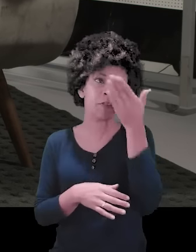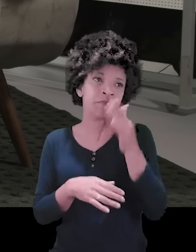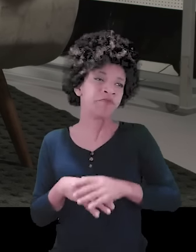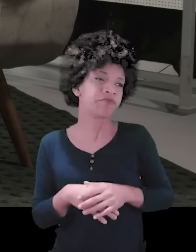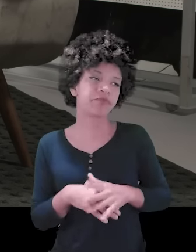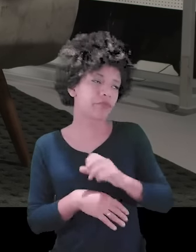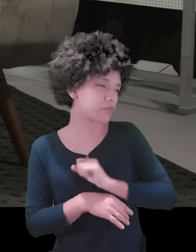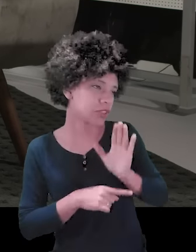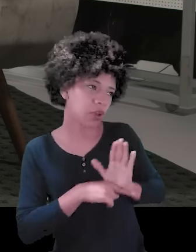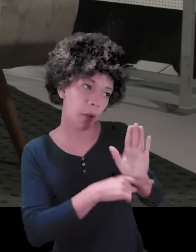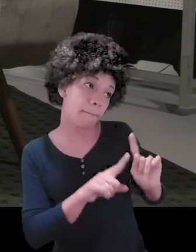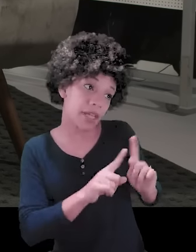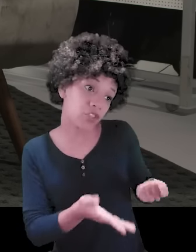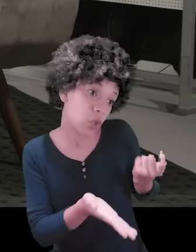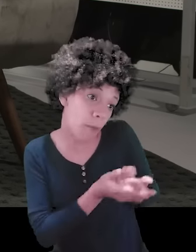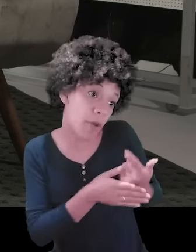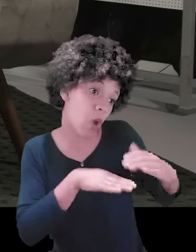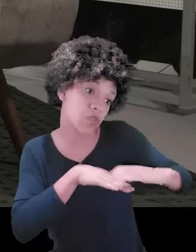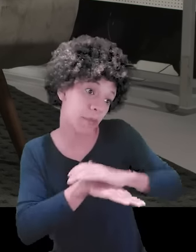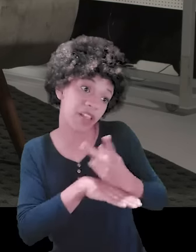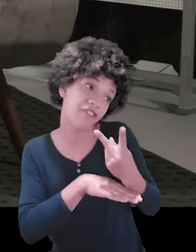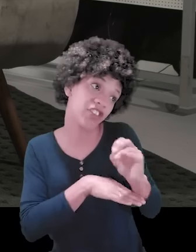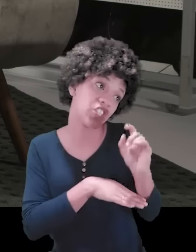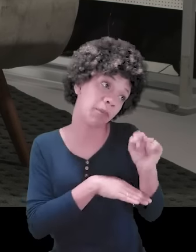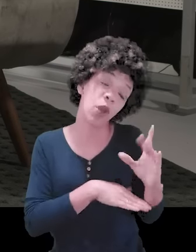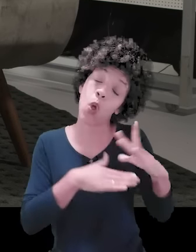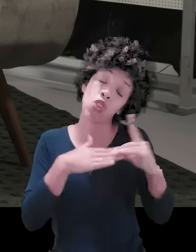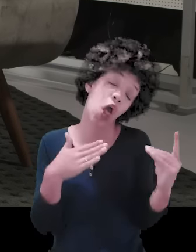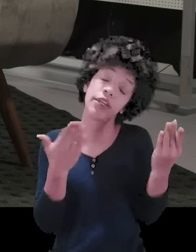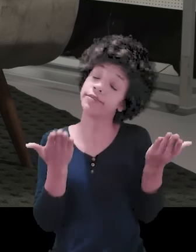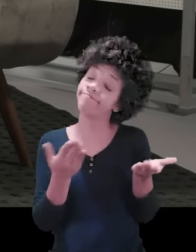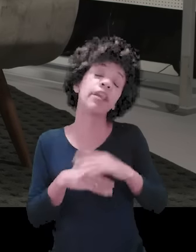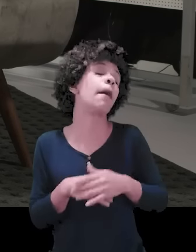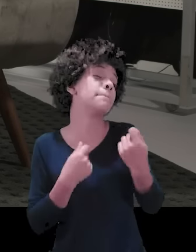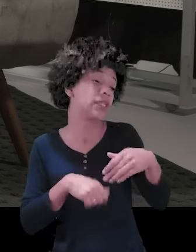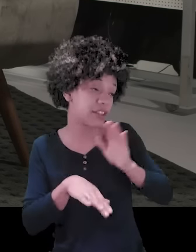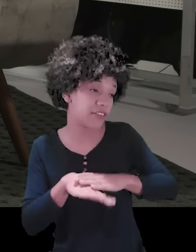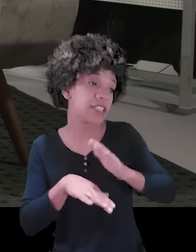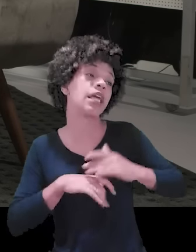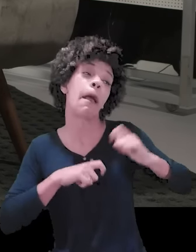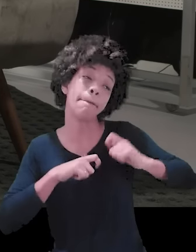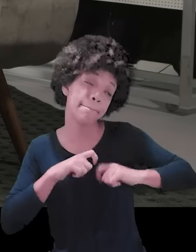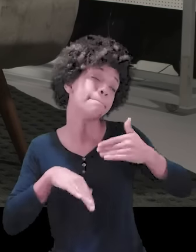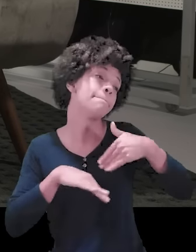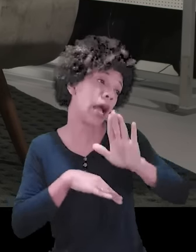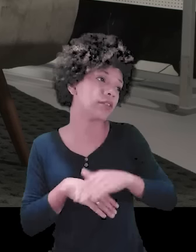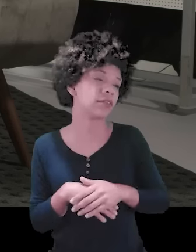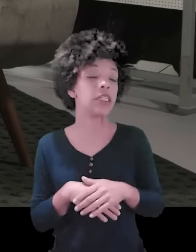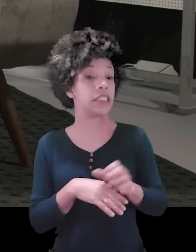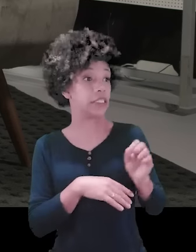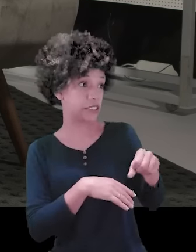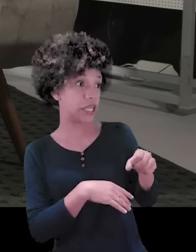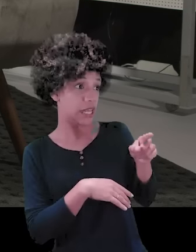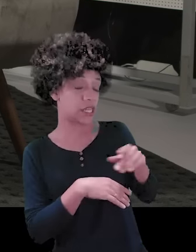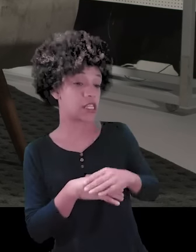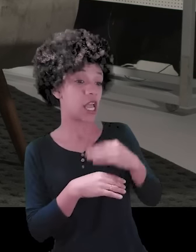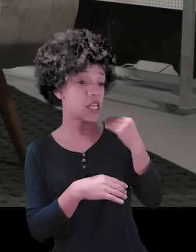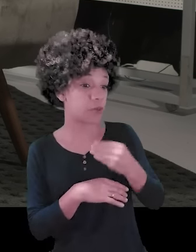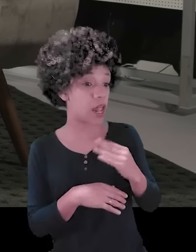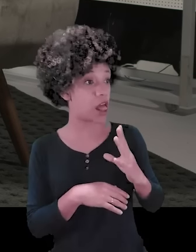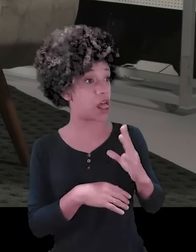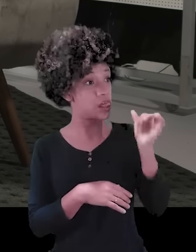adorei te ajudar para você comprou um sapato custa 20 mil dólares eu tenho que fazer mais programas esse nesse caso das mulheres